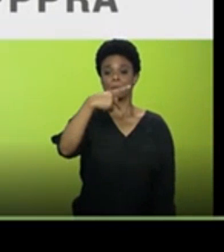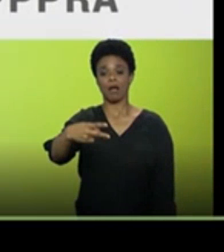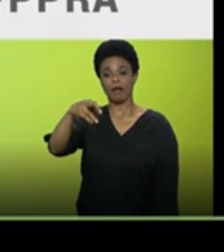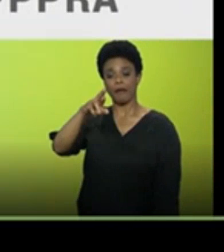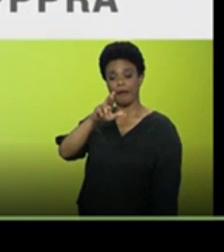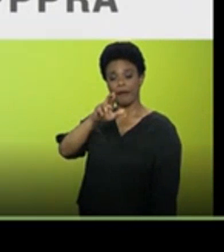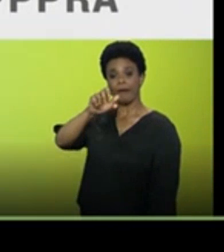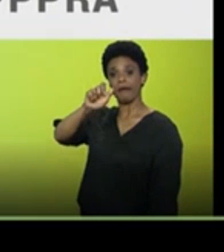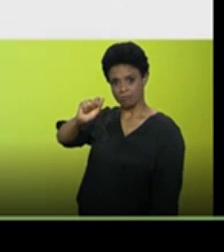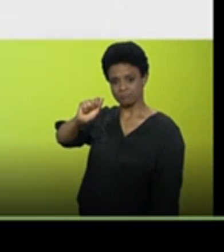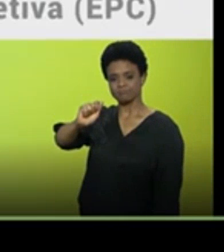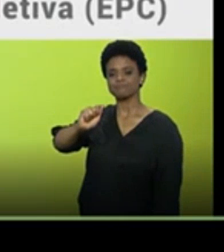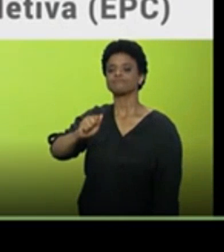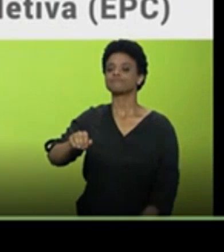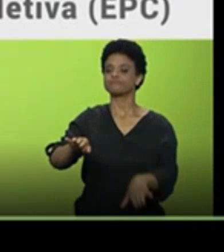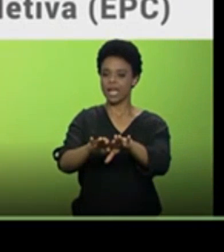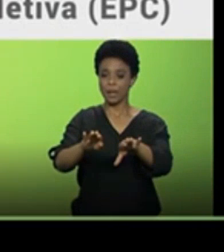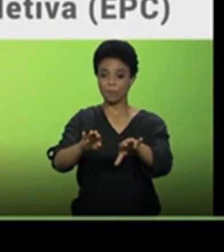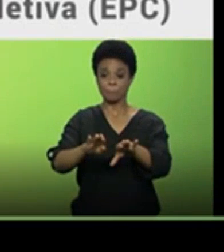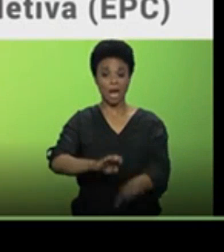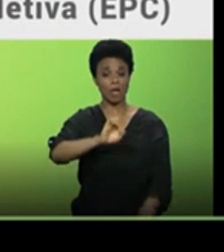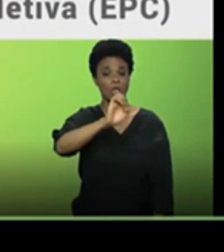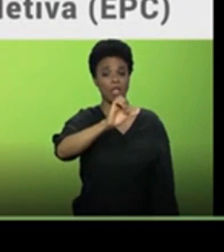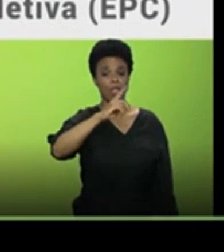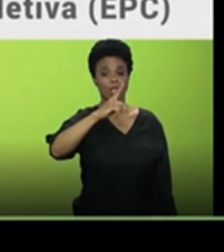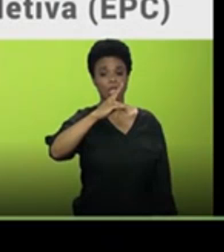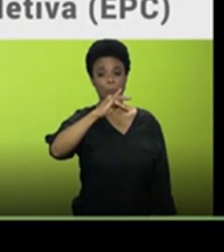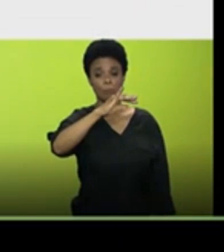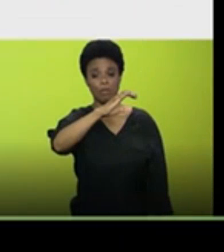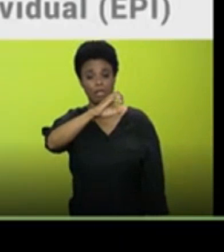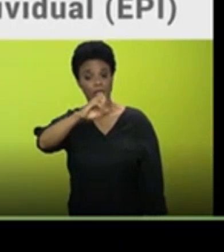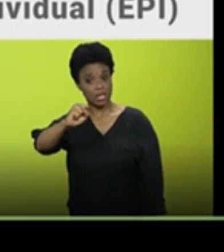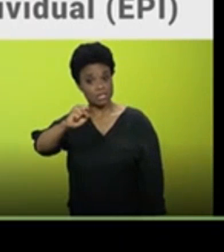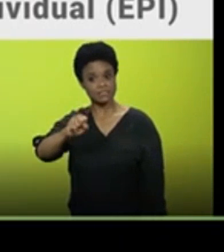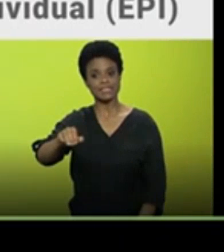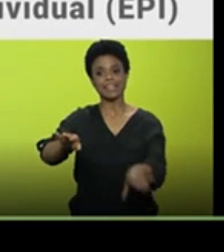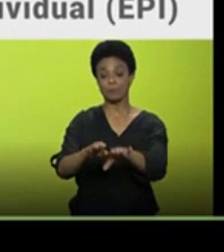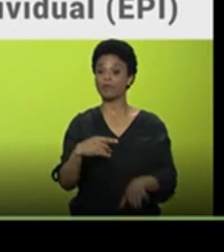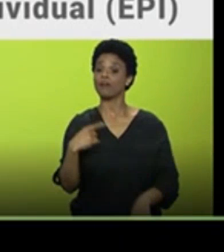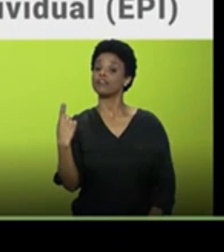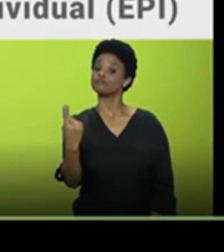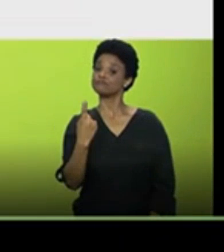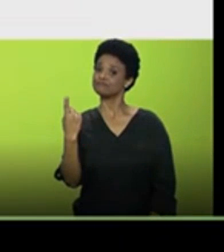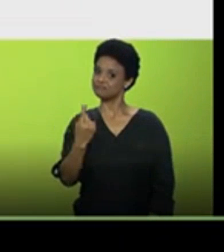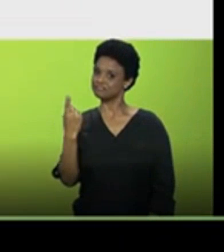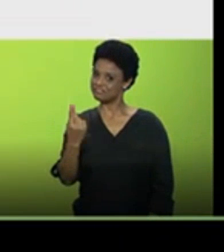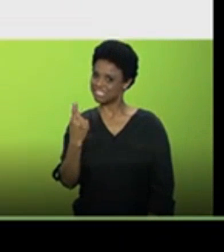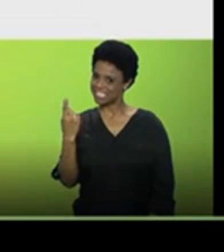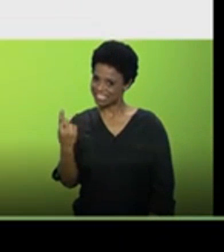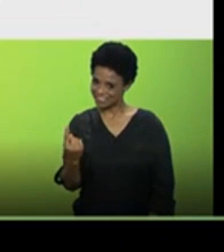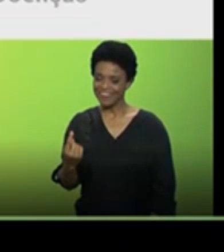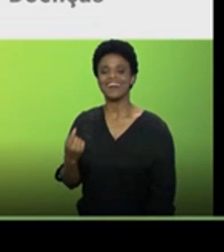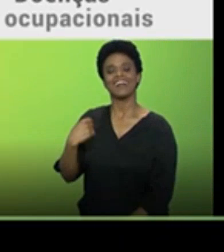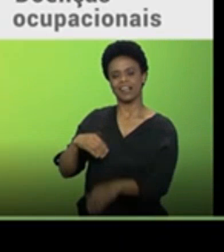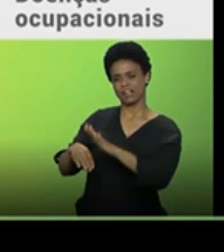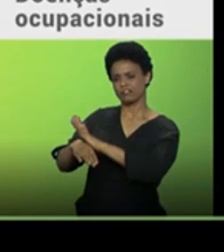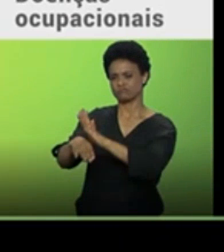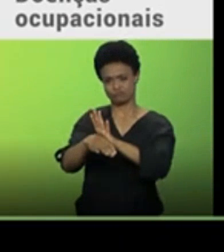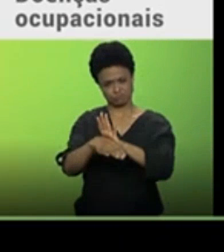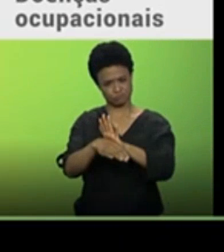de Riscos Ambientais e o uso de equipamentos de proteção coletiva e individual são ações que previnem